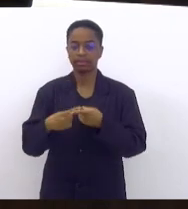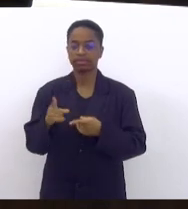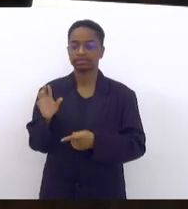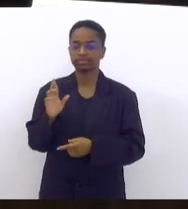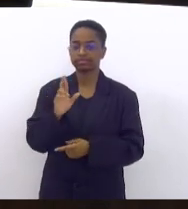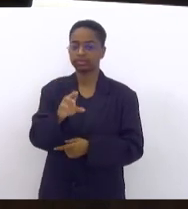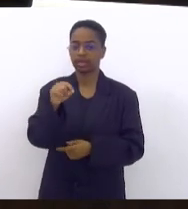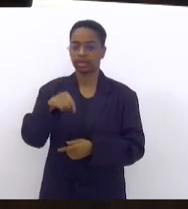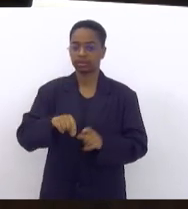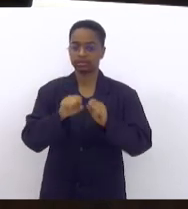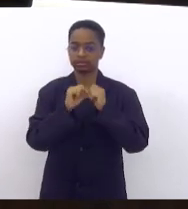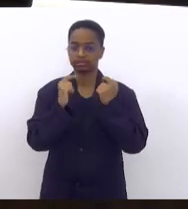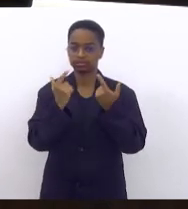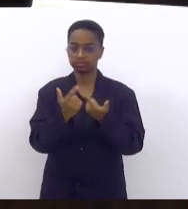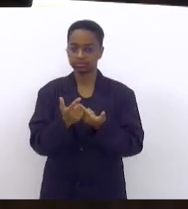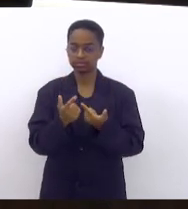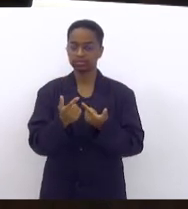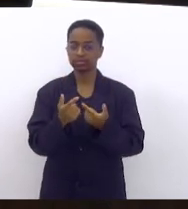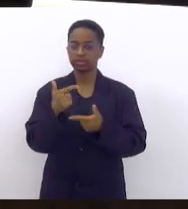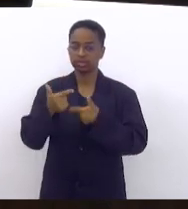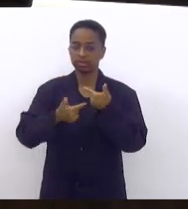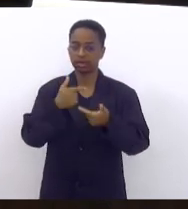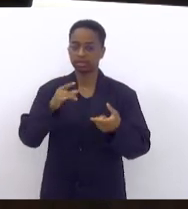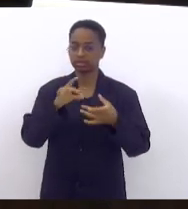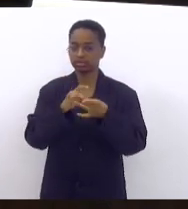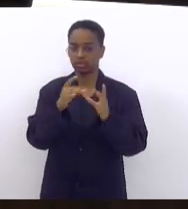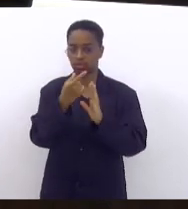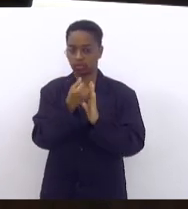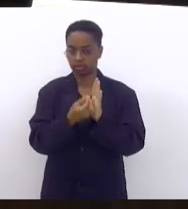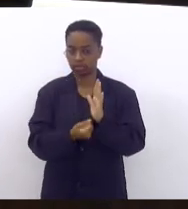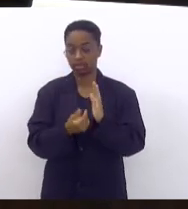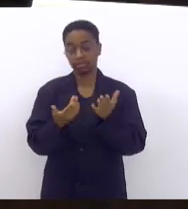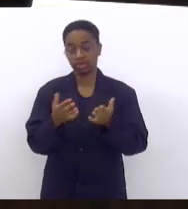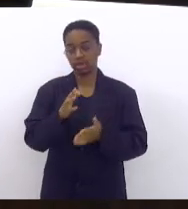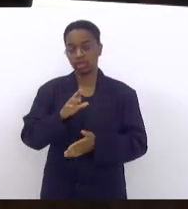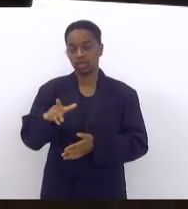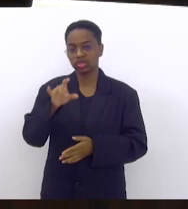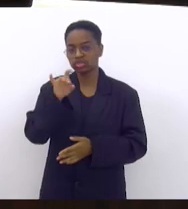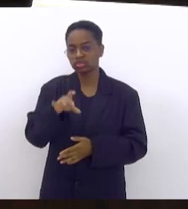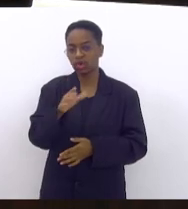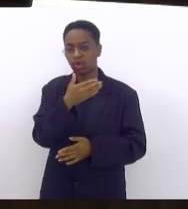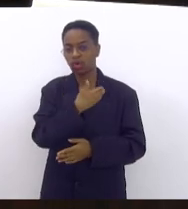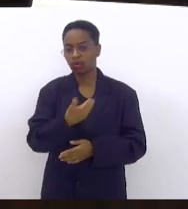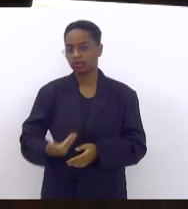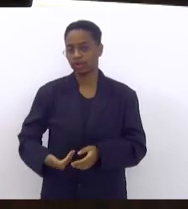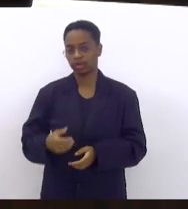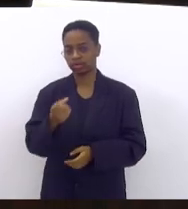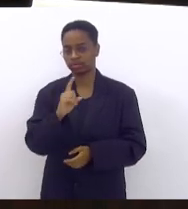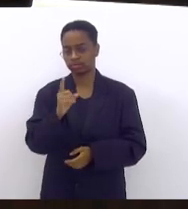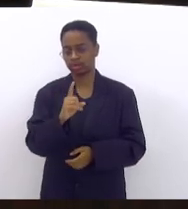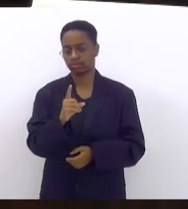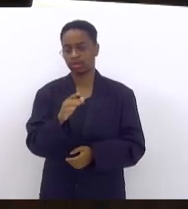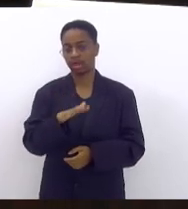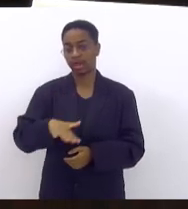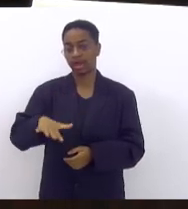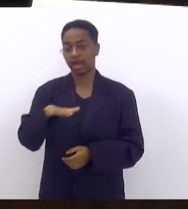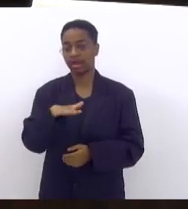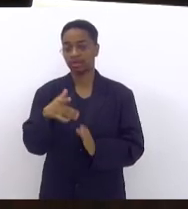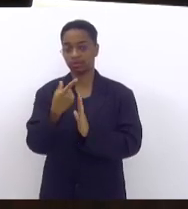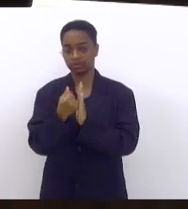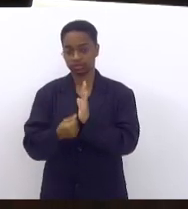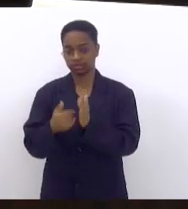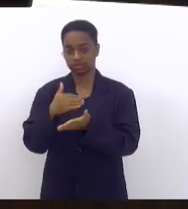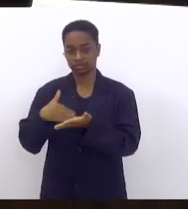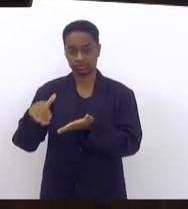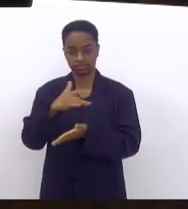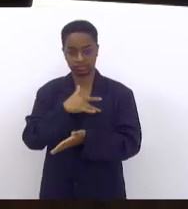LEGE, que trata do orçamento do governo, e não é só o governo da Secretaria de Saúde, a parte do orçamento da Secretaria de Saúde,